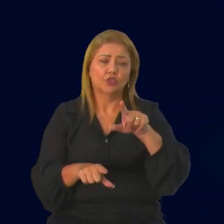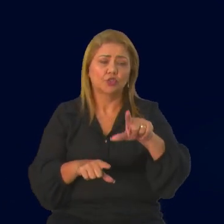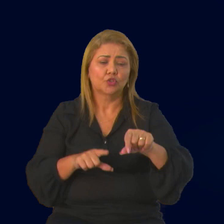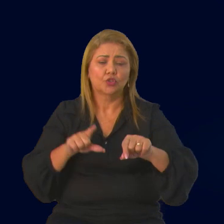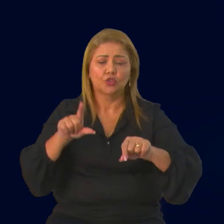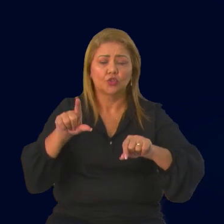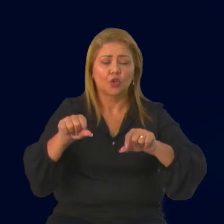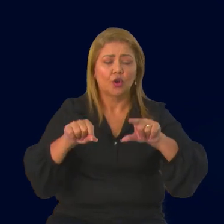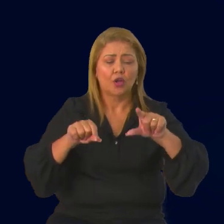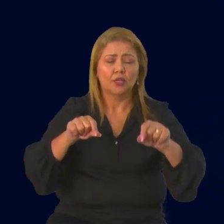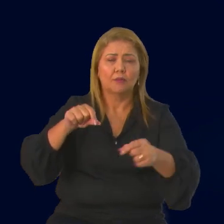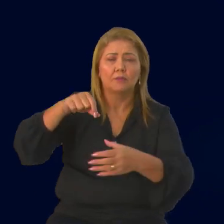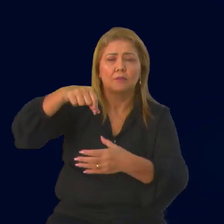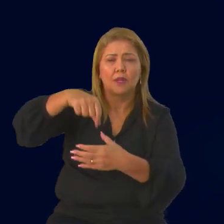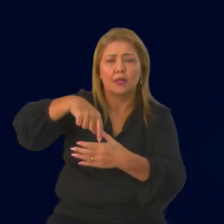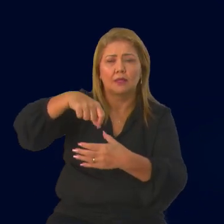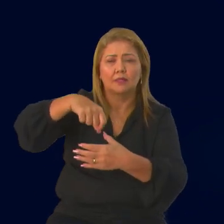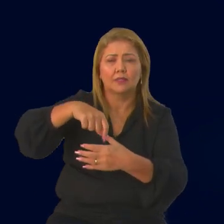que planta.